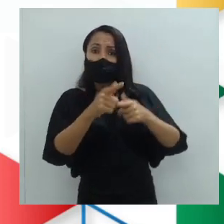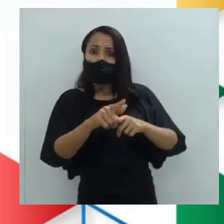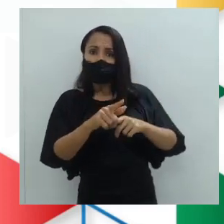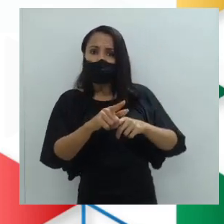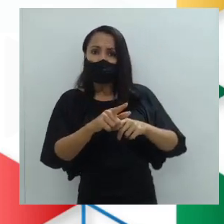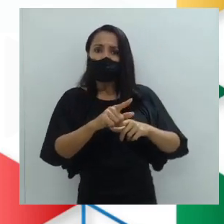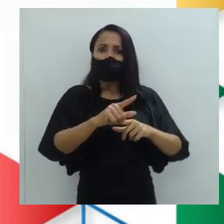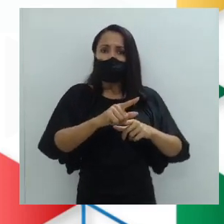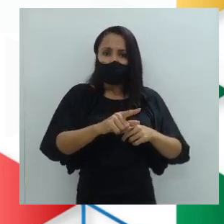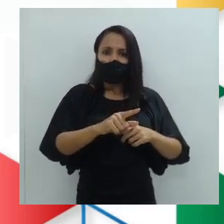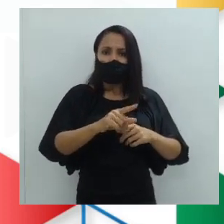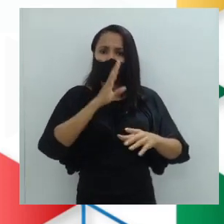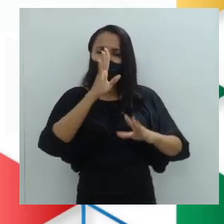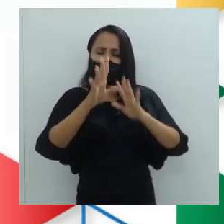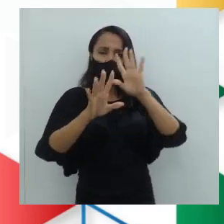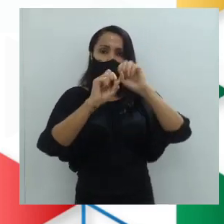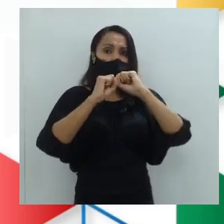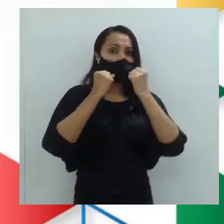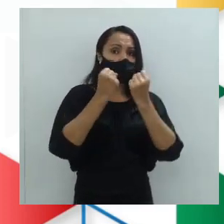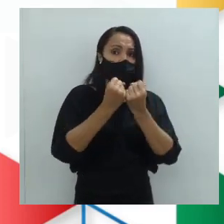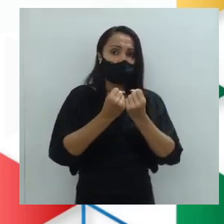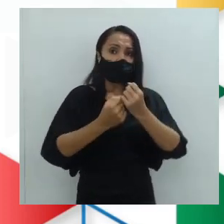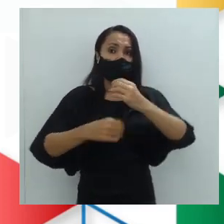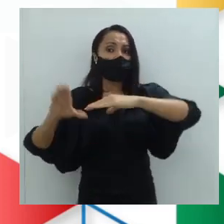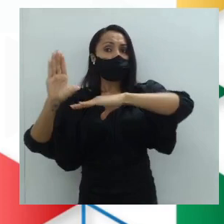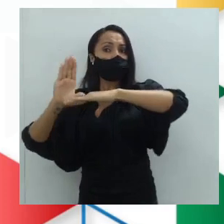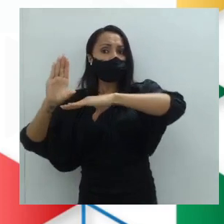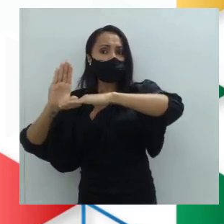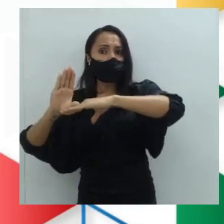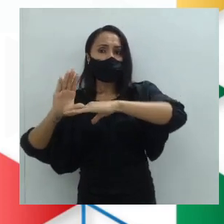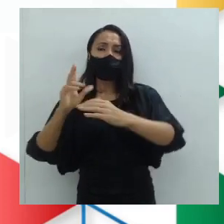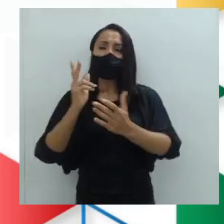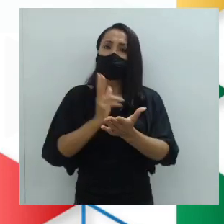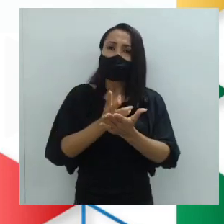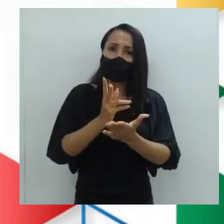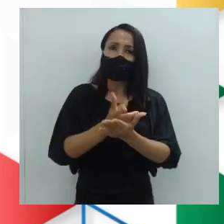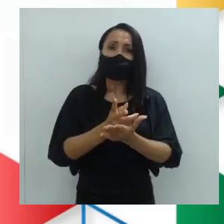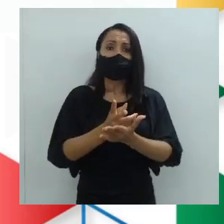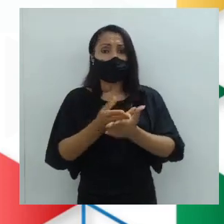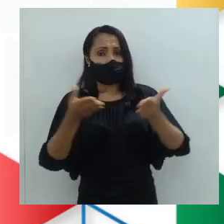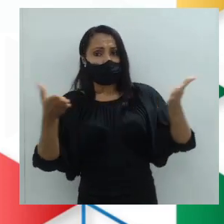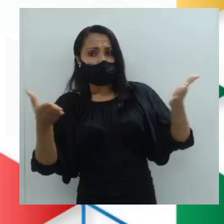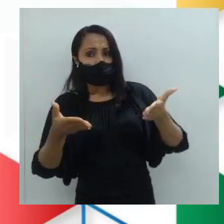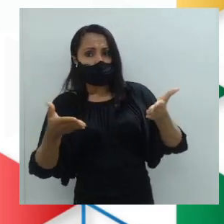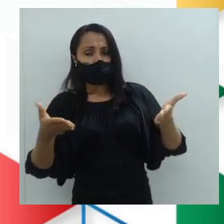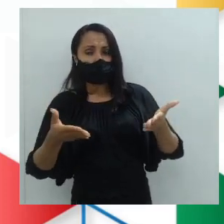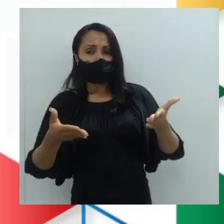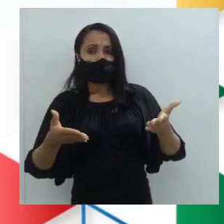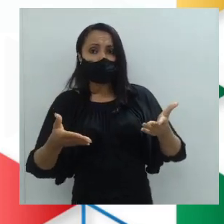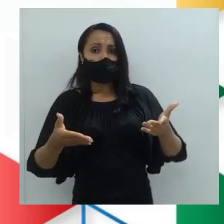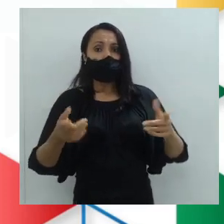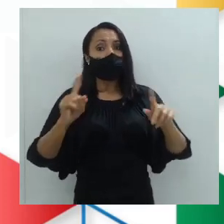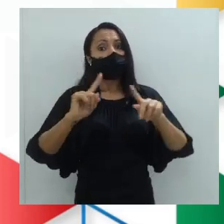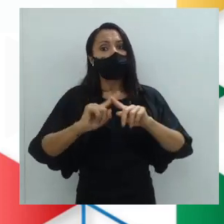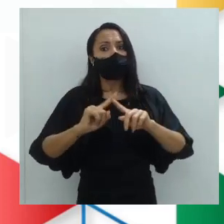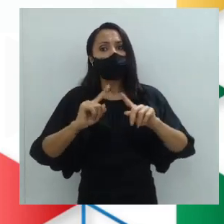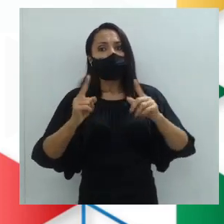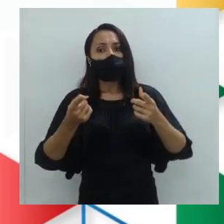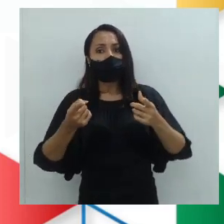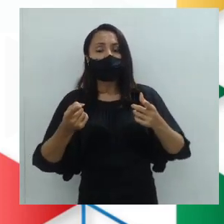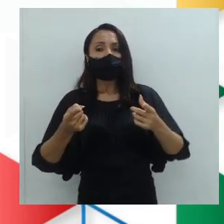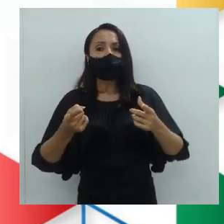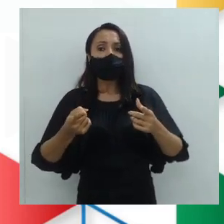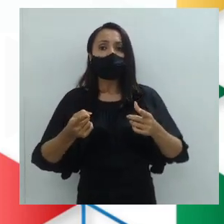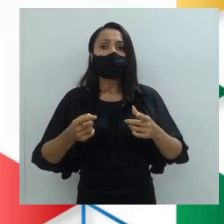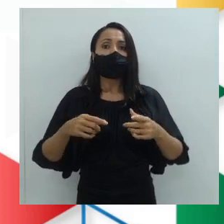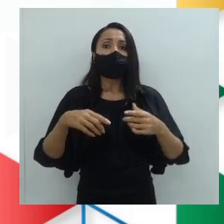sociedade contemporânea. As tirinhas de Mafalda continuam muito atuais, mais do que nunca, apesar